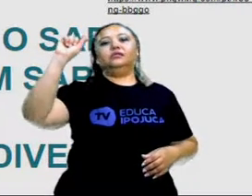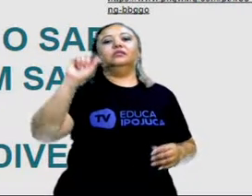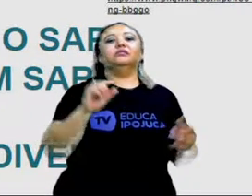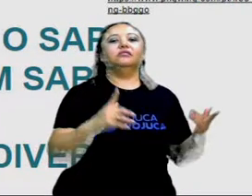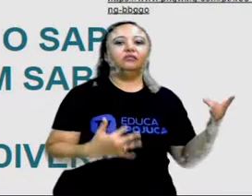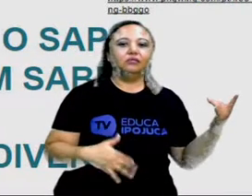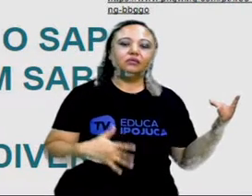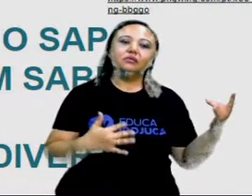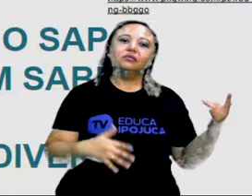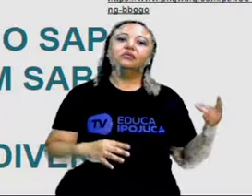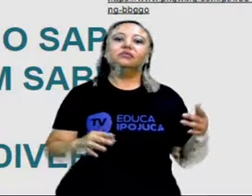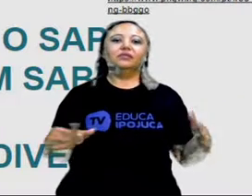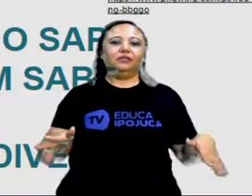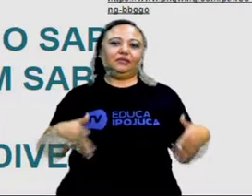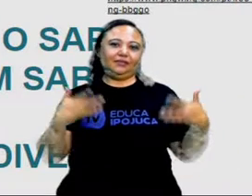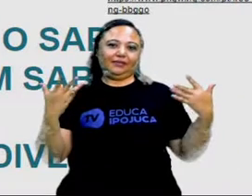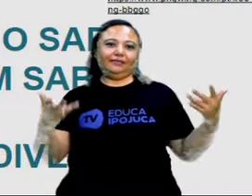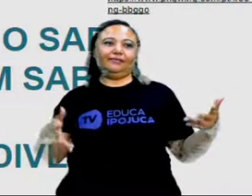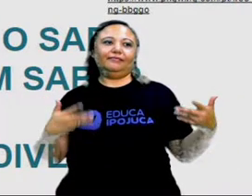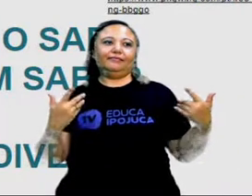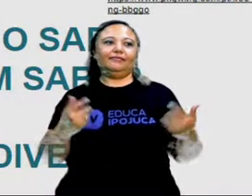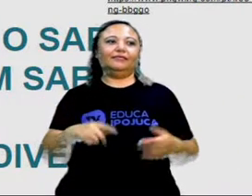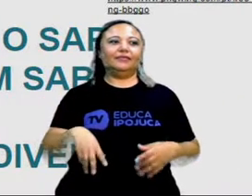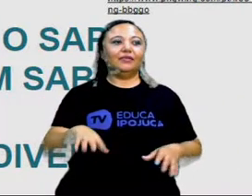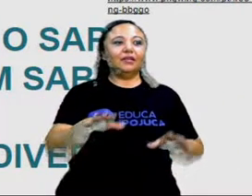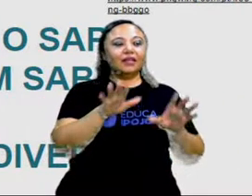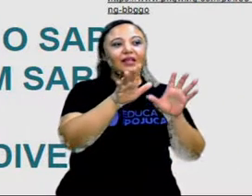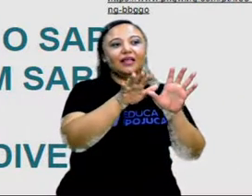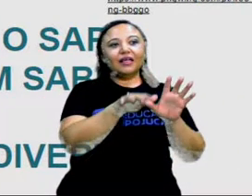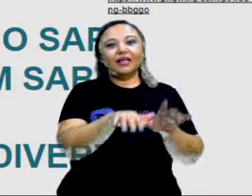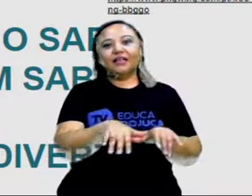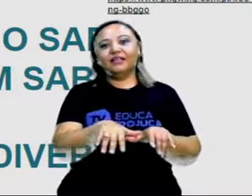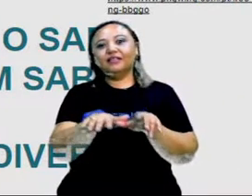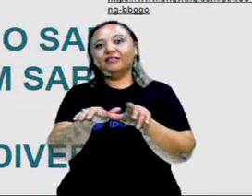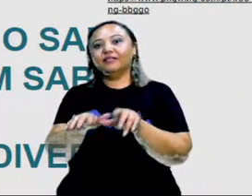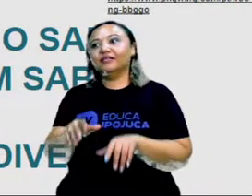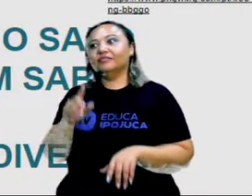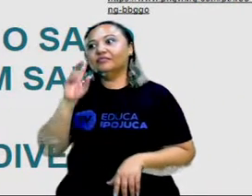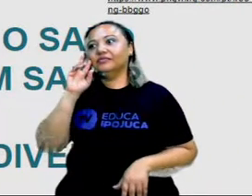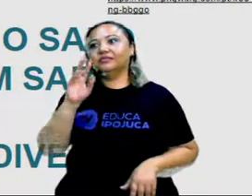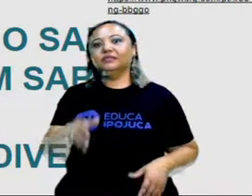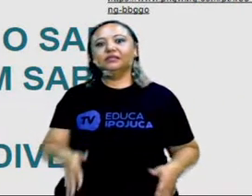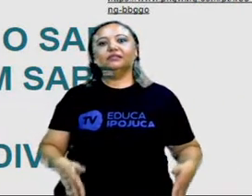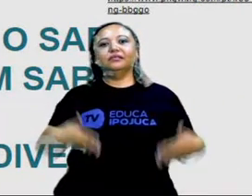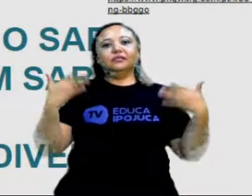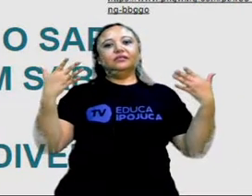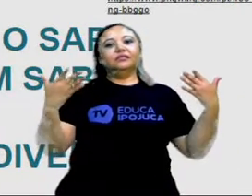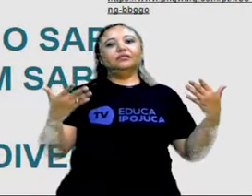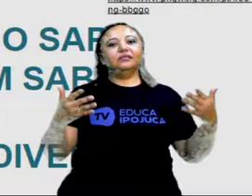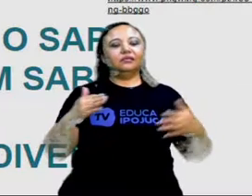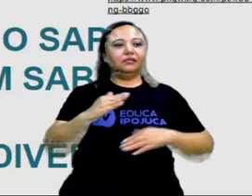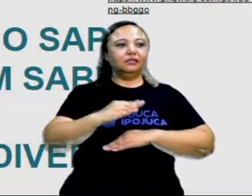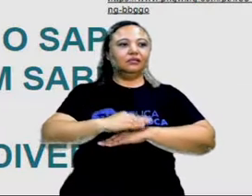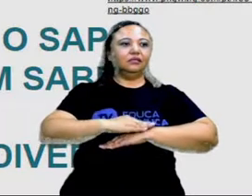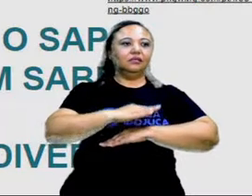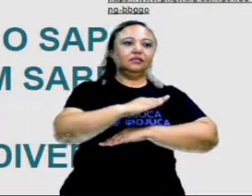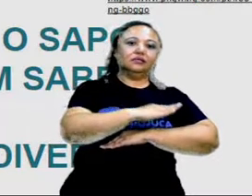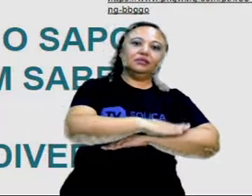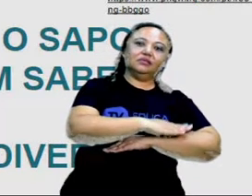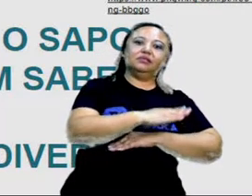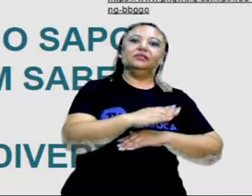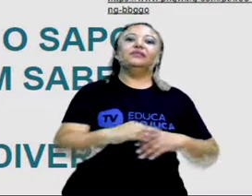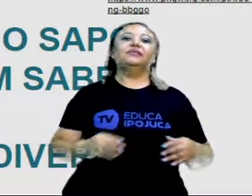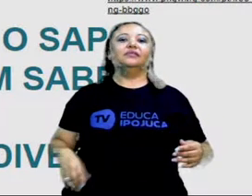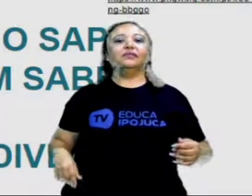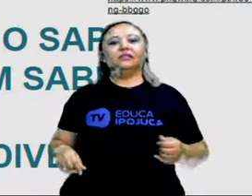viola, todo contente. As aves ficaram muito surpresas ao verem o sapo dançando e pulando